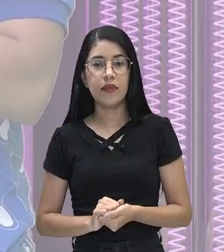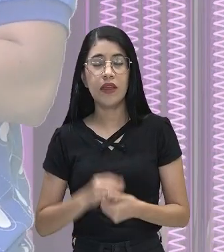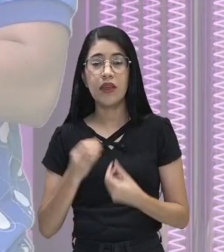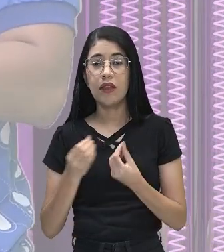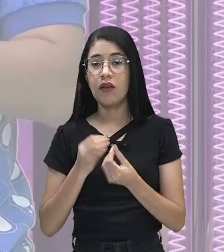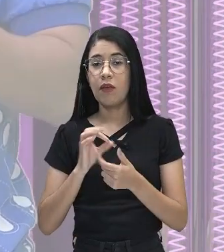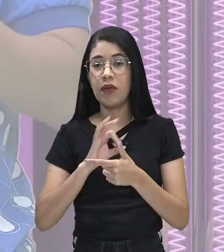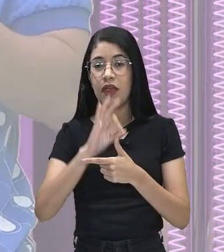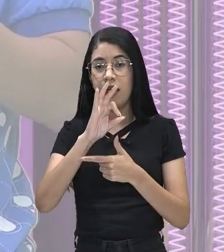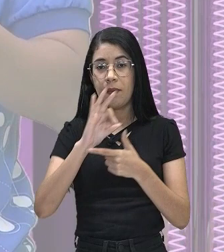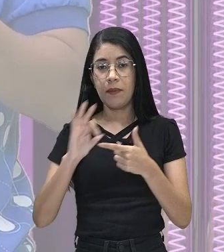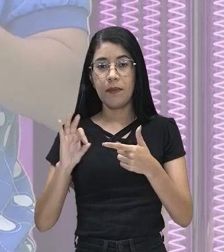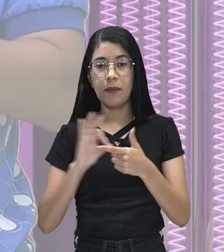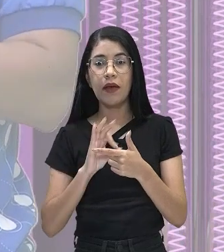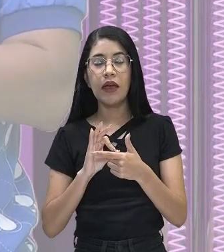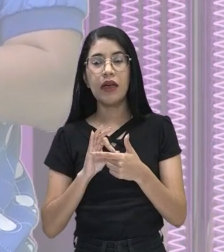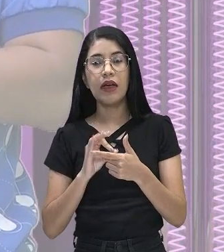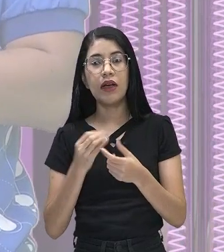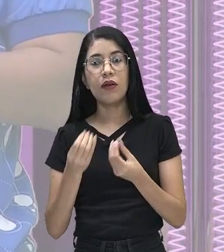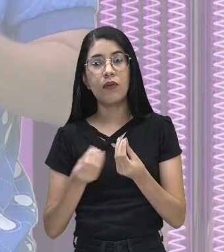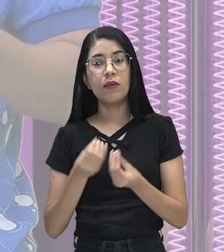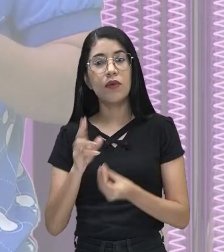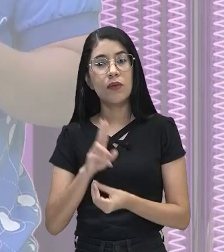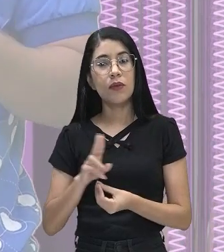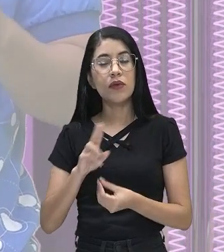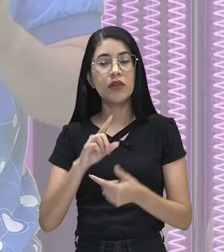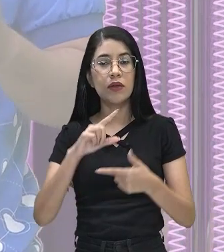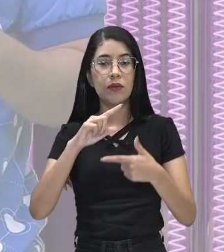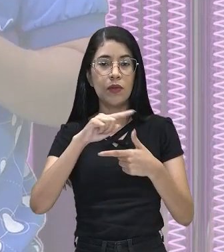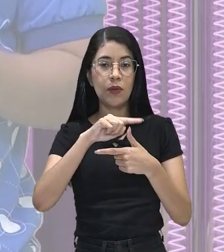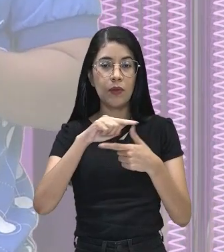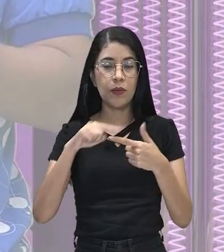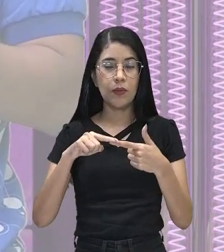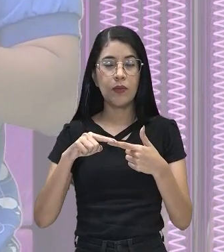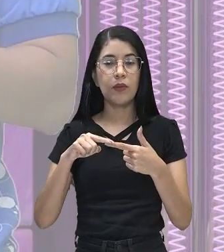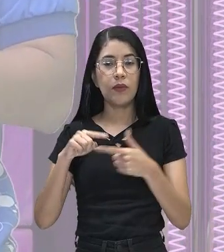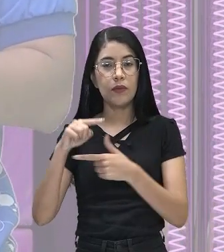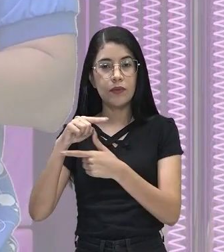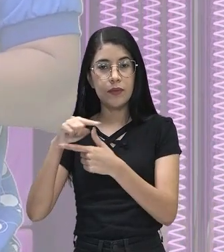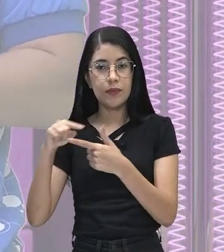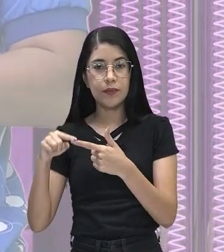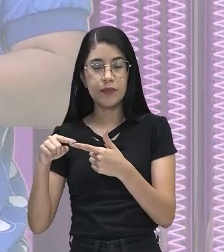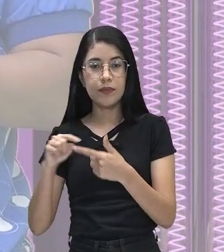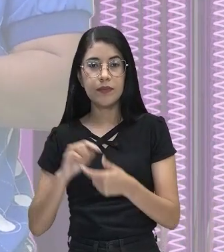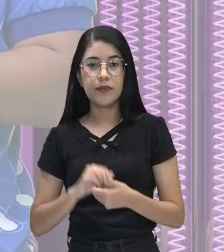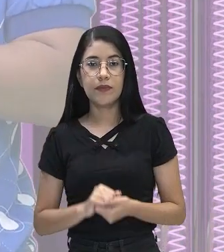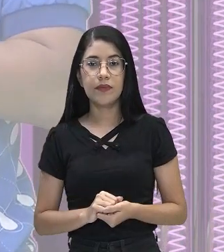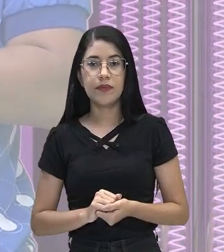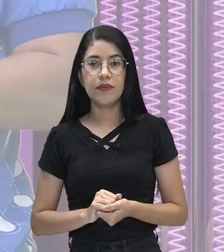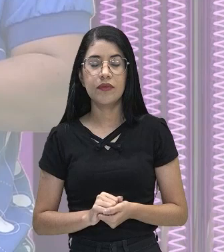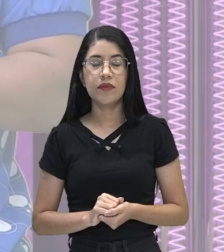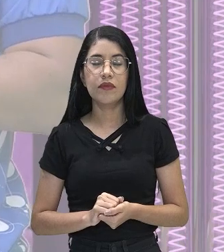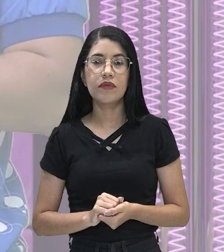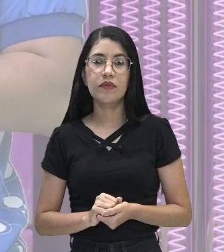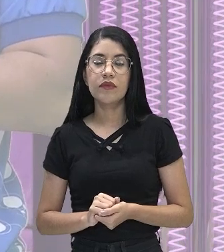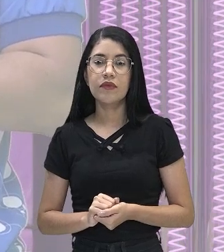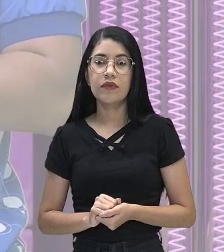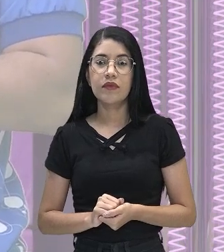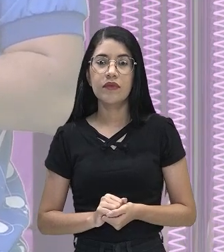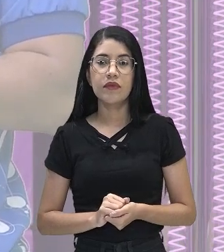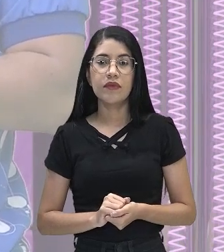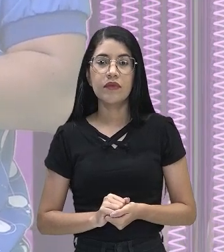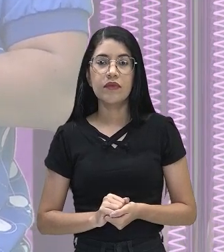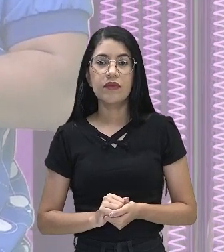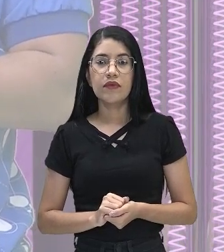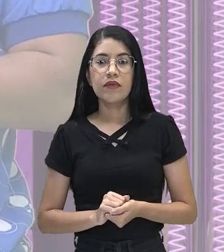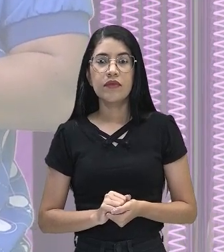partir desses dois triângulos. Nós vamos estabelecer as relações métricas, né, que nós iremos trabalhar no